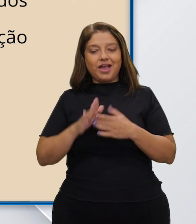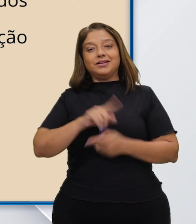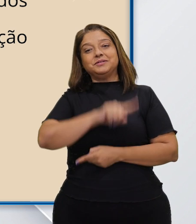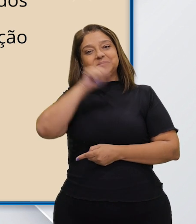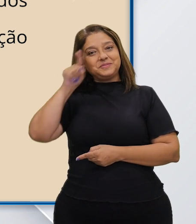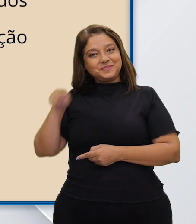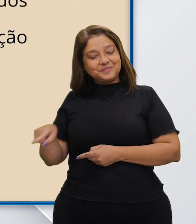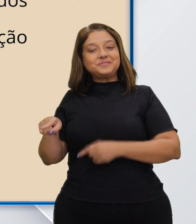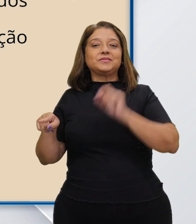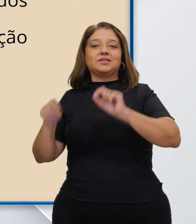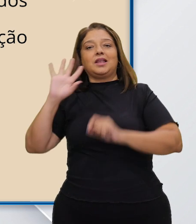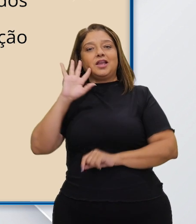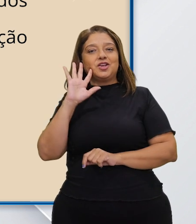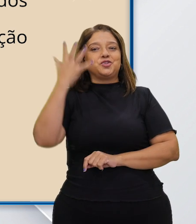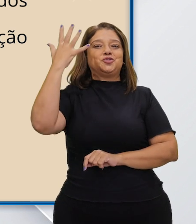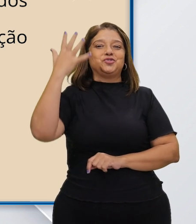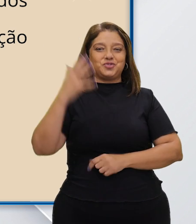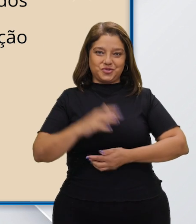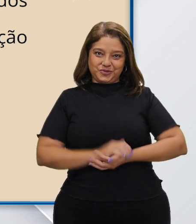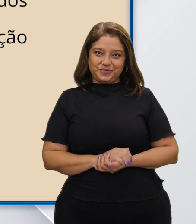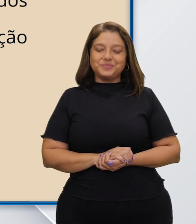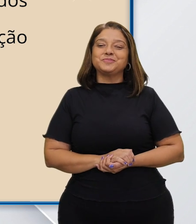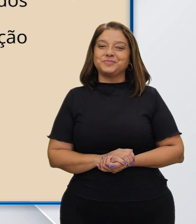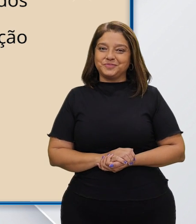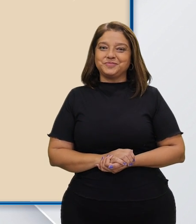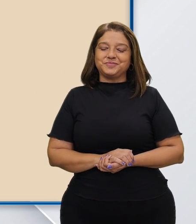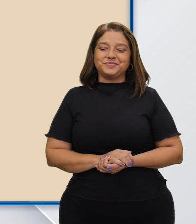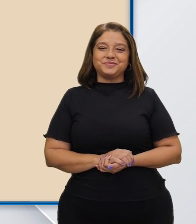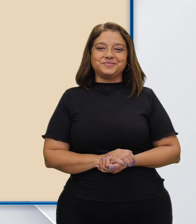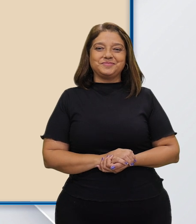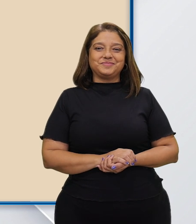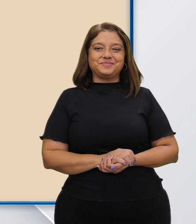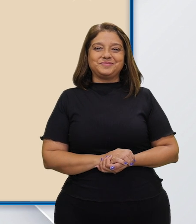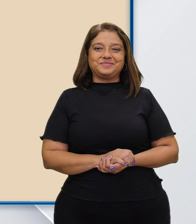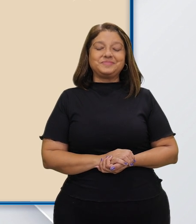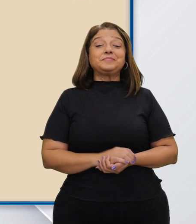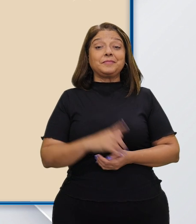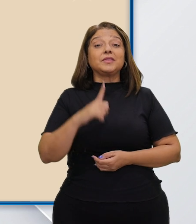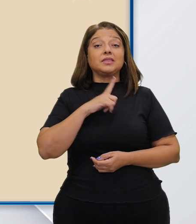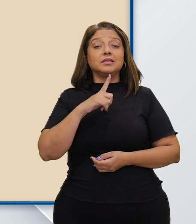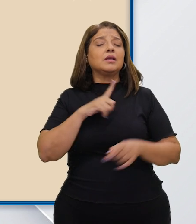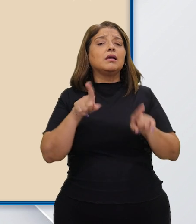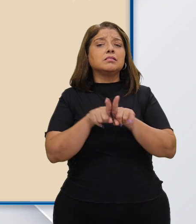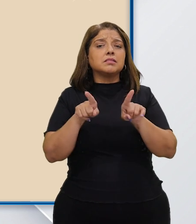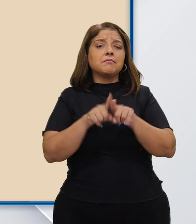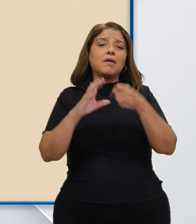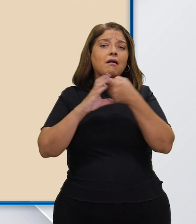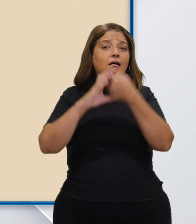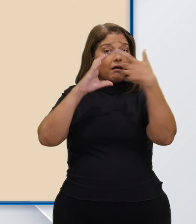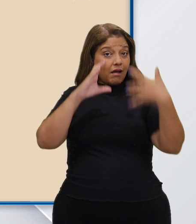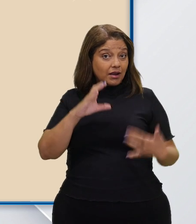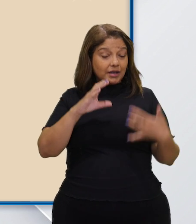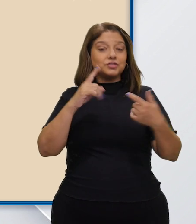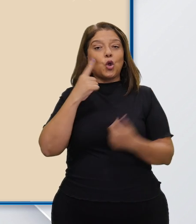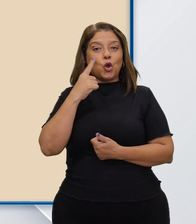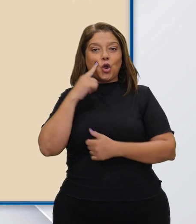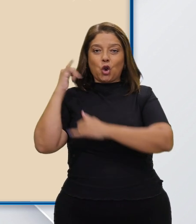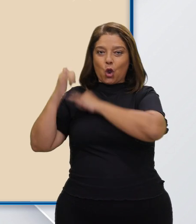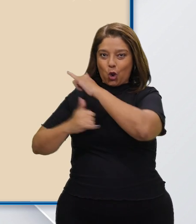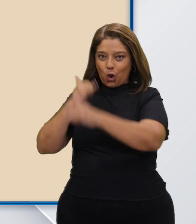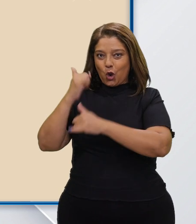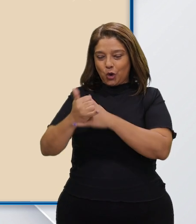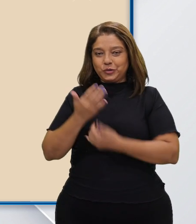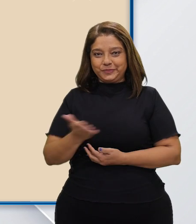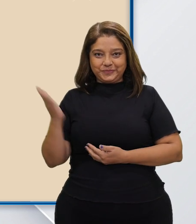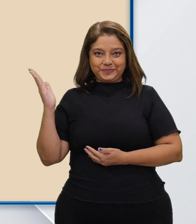e solução, desfecho. Temos também algumas características aqui do conto. Vamos